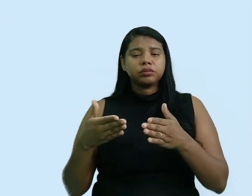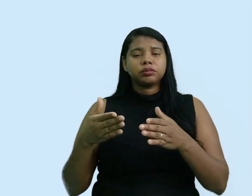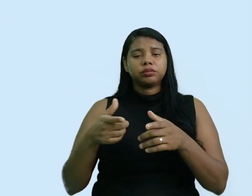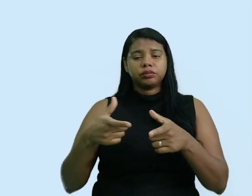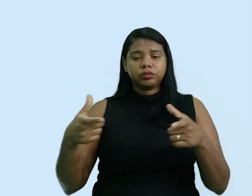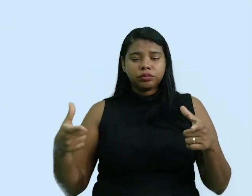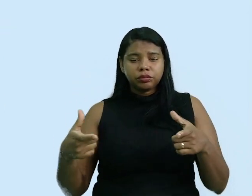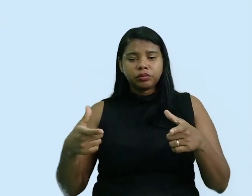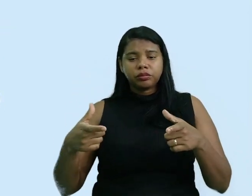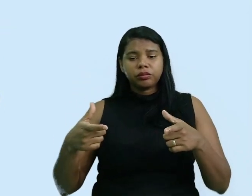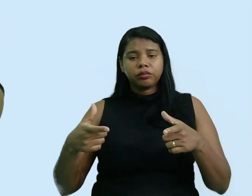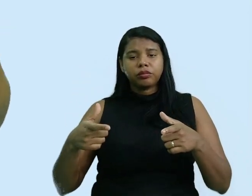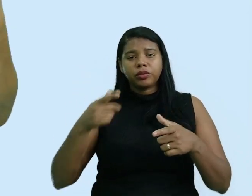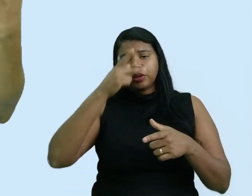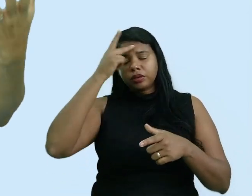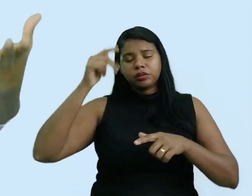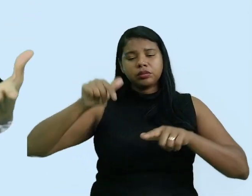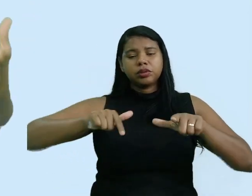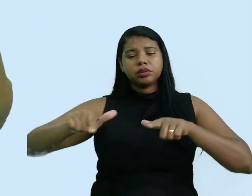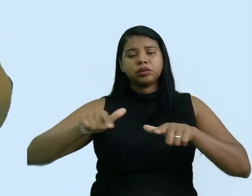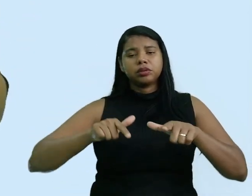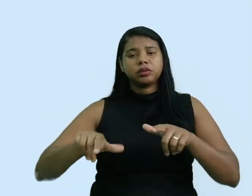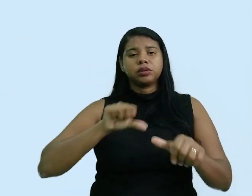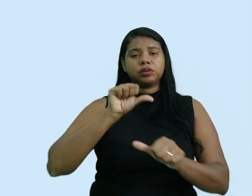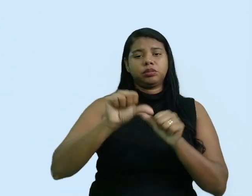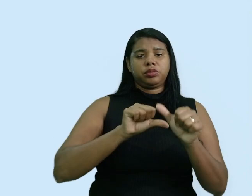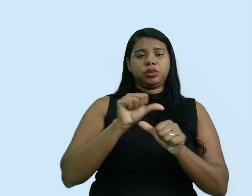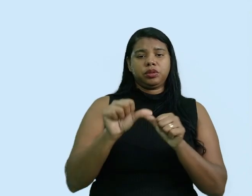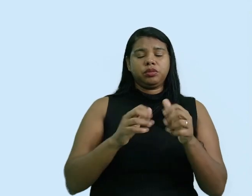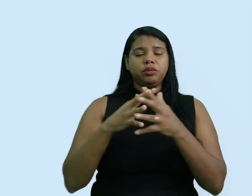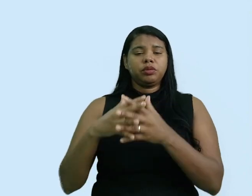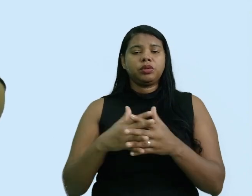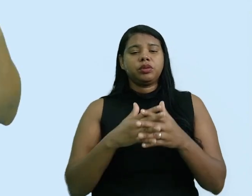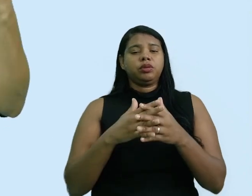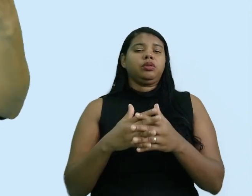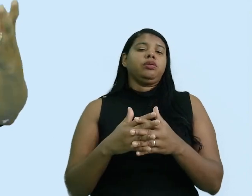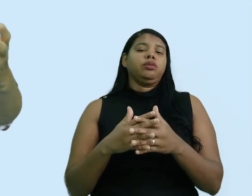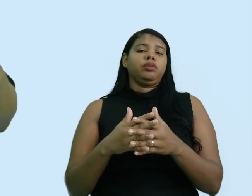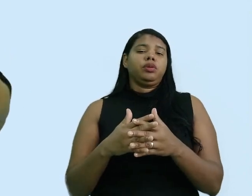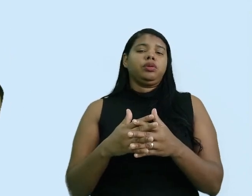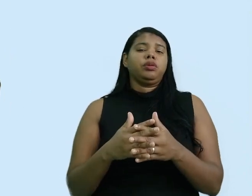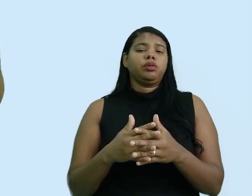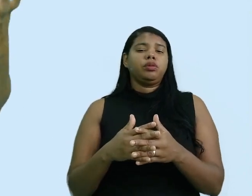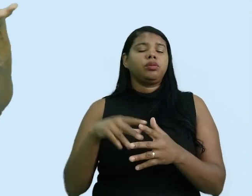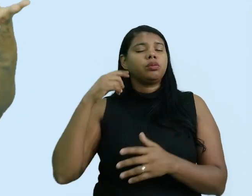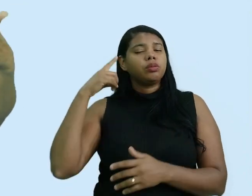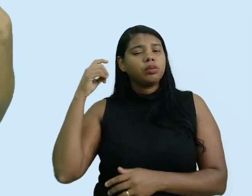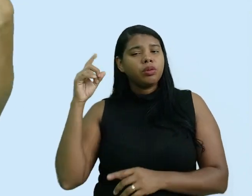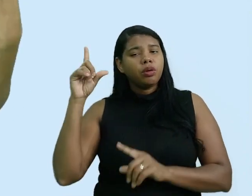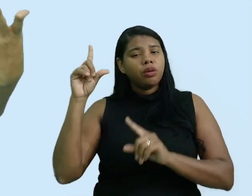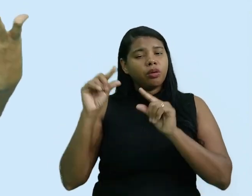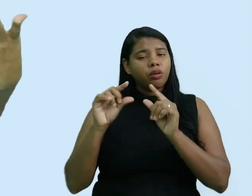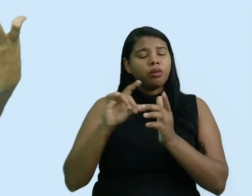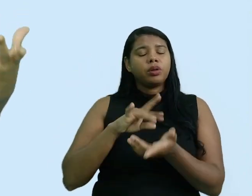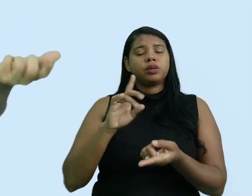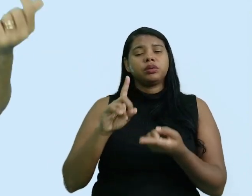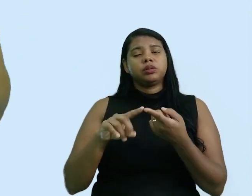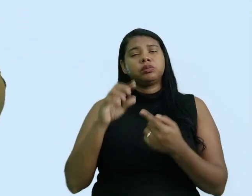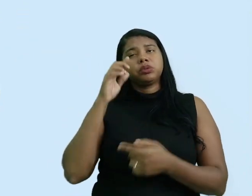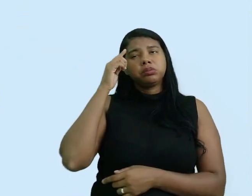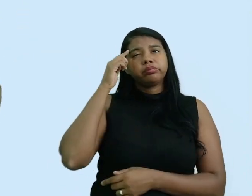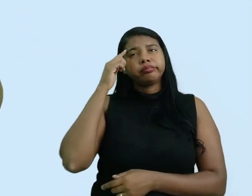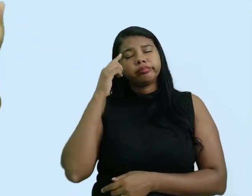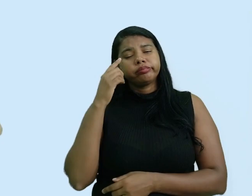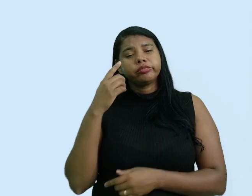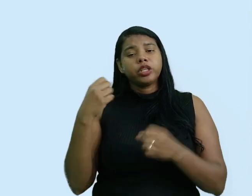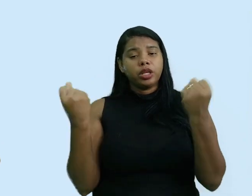de funcionários. Se eu modifiquei uma máquina no meu ambiente de trabalho, uma máquina menos ruidosa ou até mesmo mais ruidosa, eu tenho